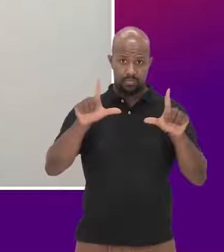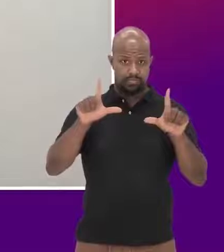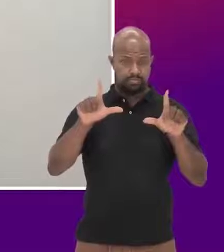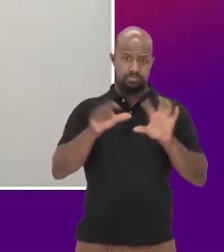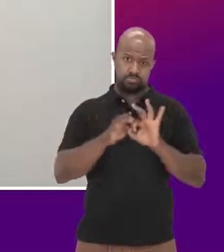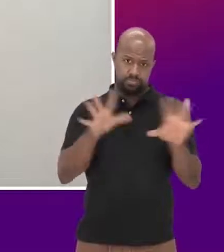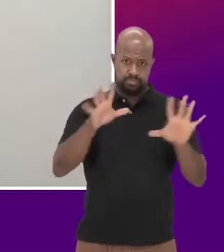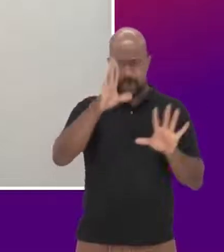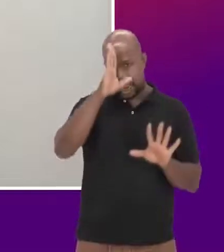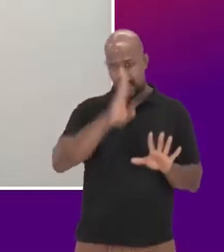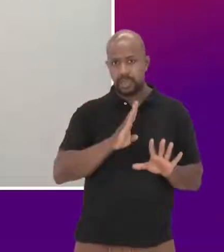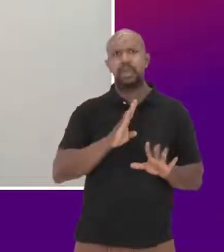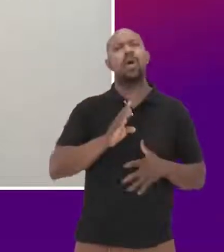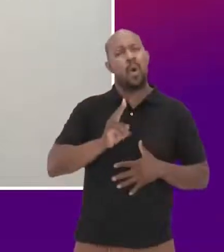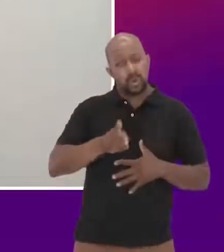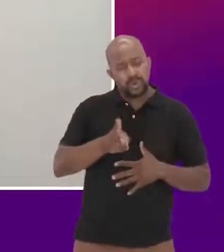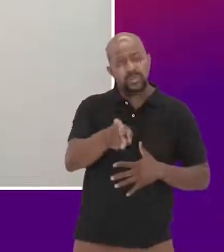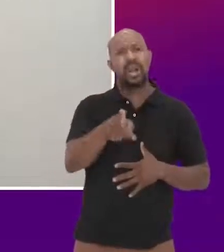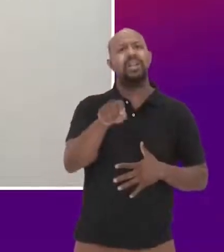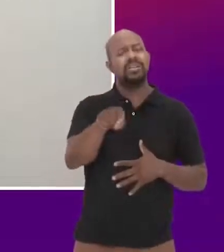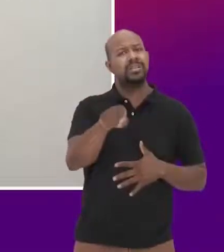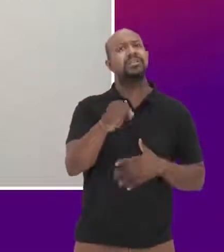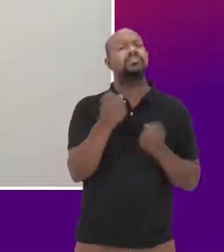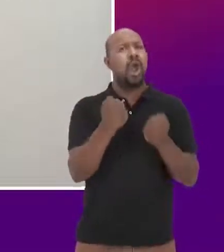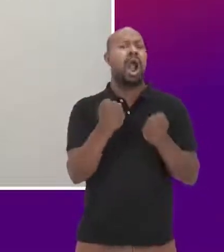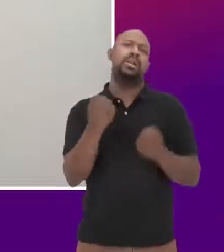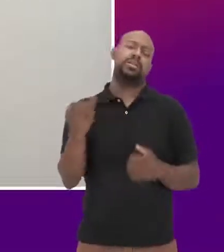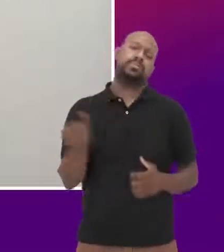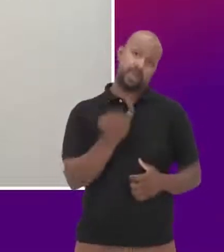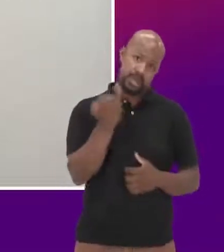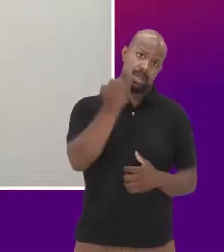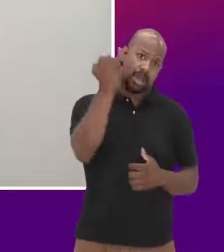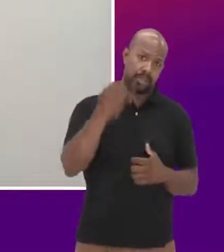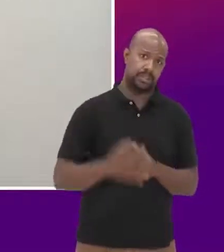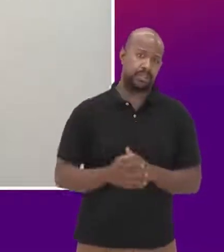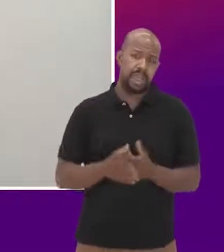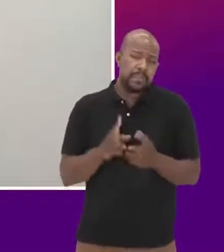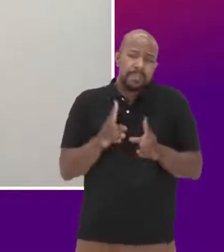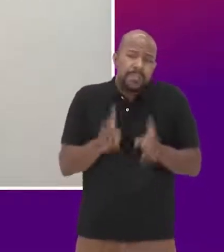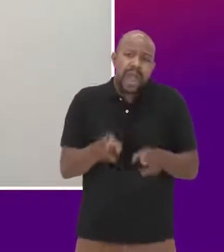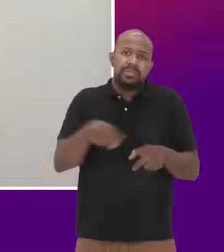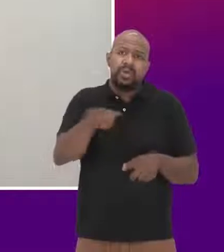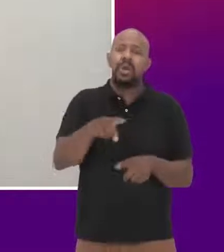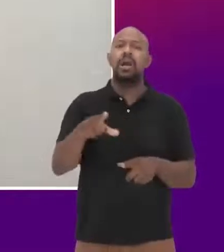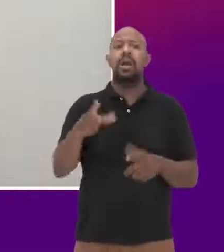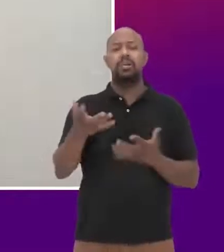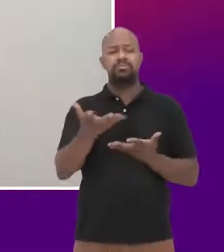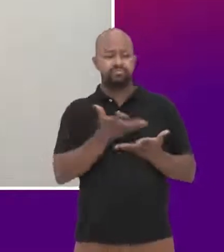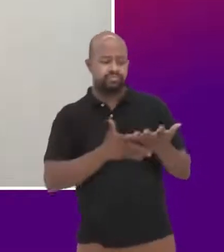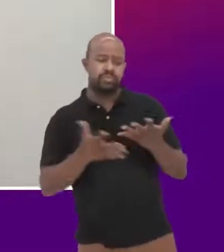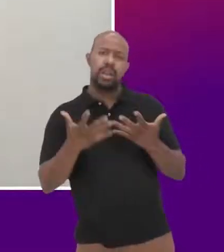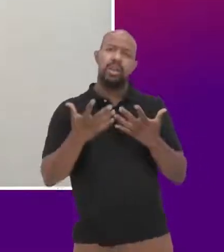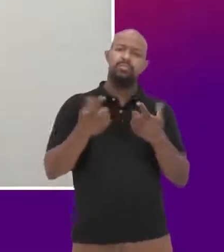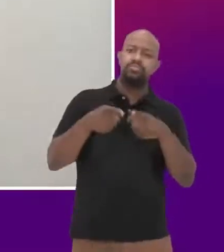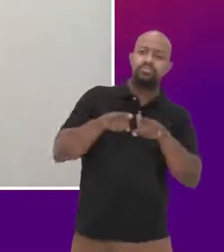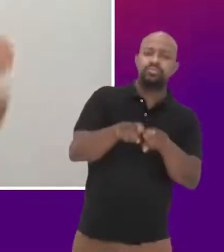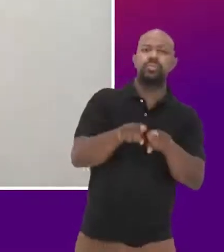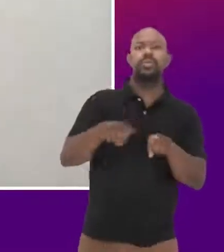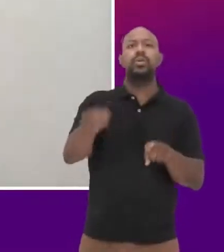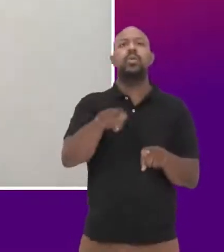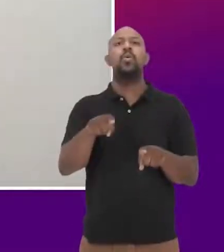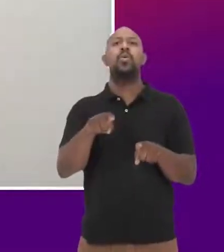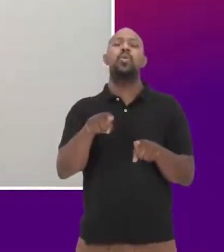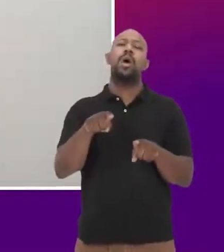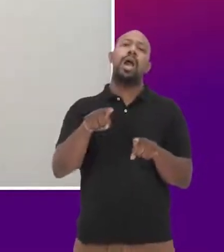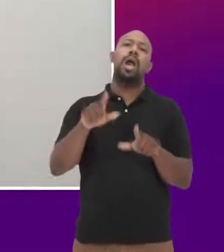aberta continuará ainda sendo muito importante, mesmo convivendo com os canais